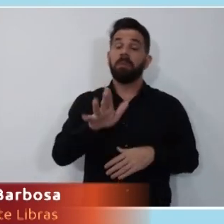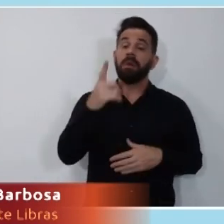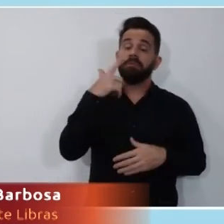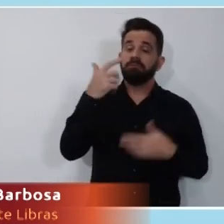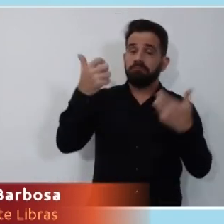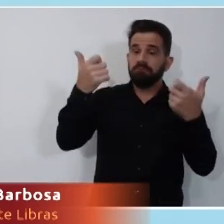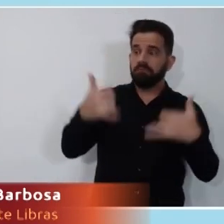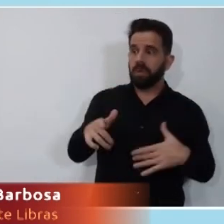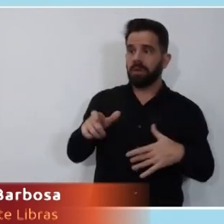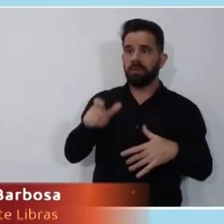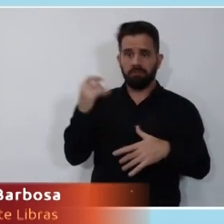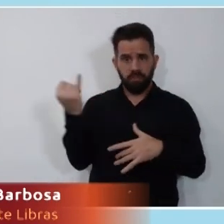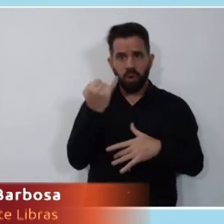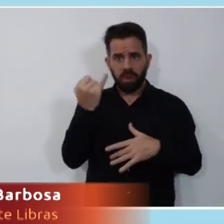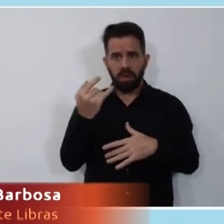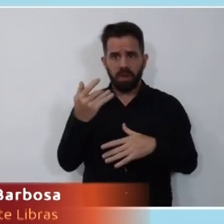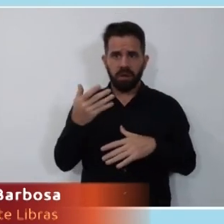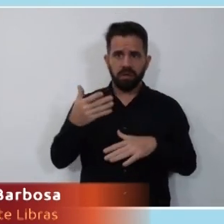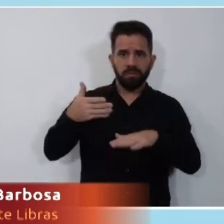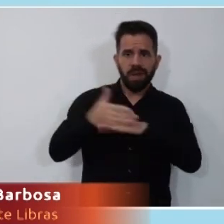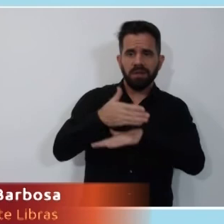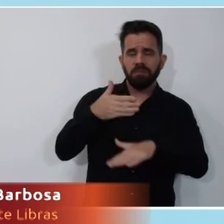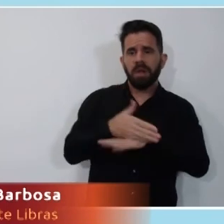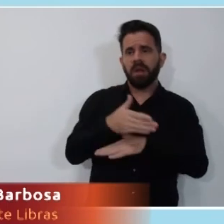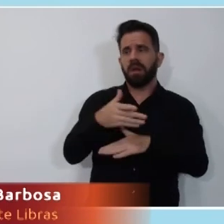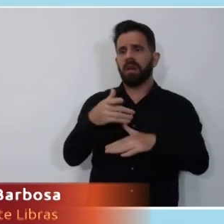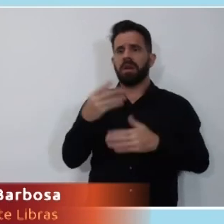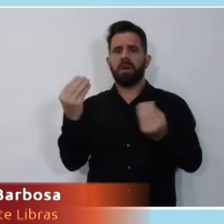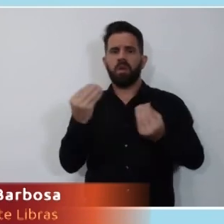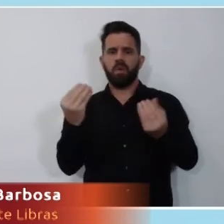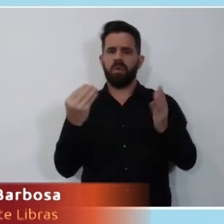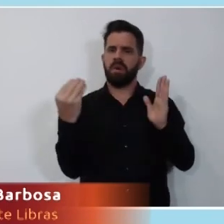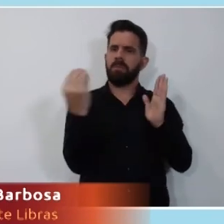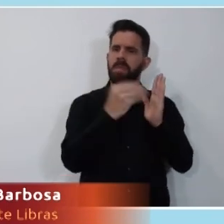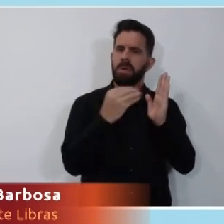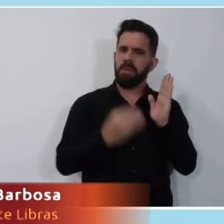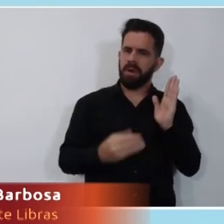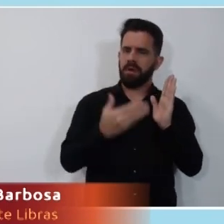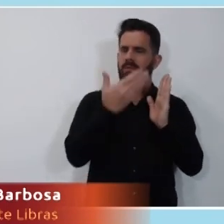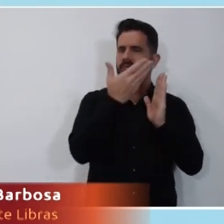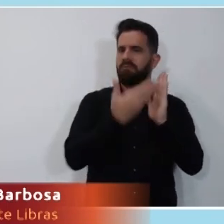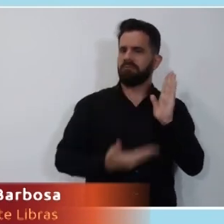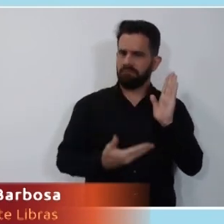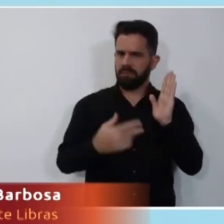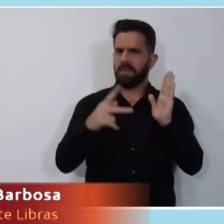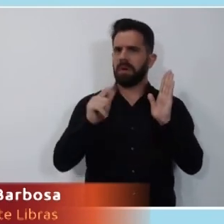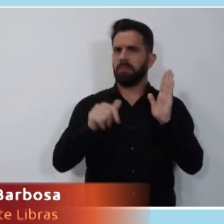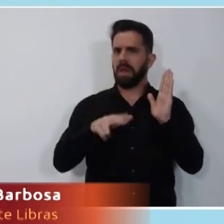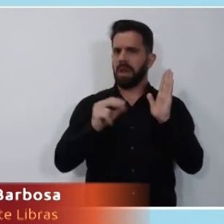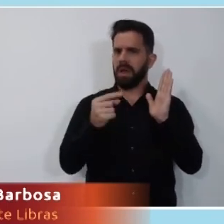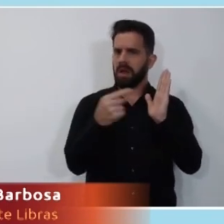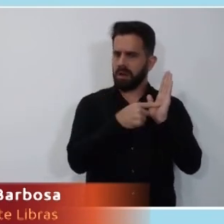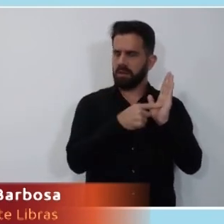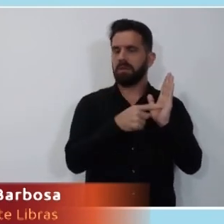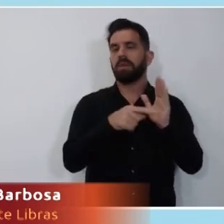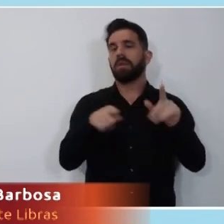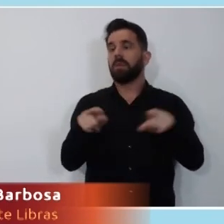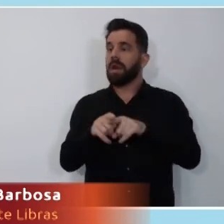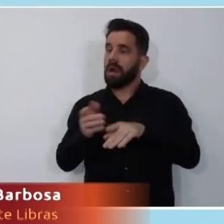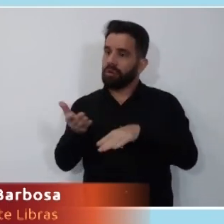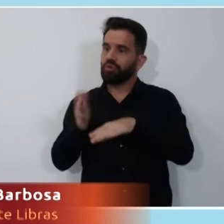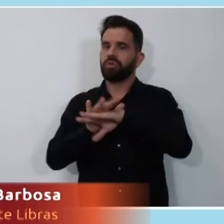se mobilizarem a participar, né, da criação desse plano e também de discutirem aí qual a cidade que elas querem, né?